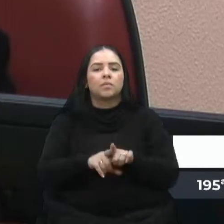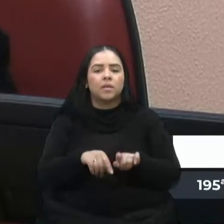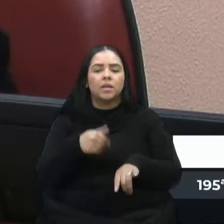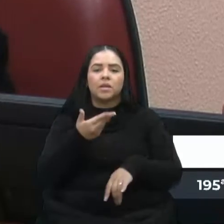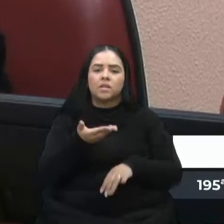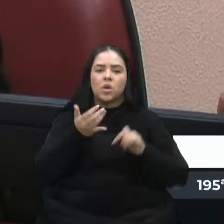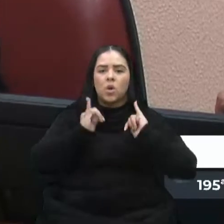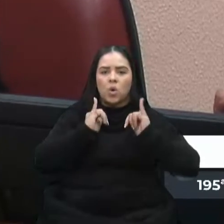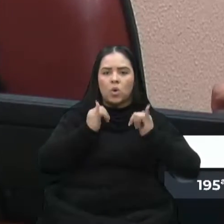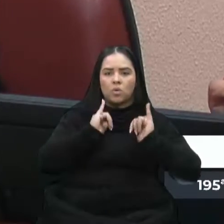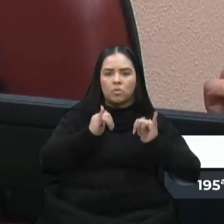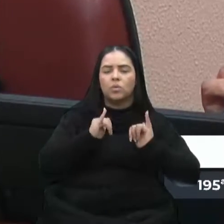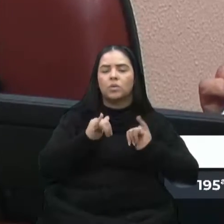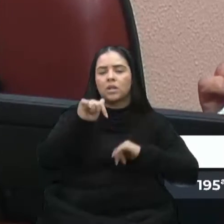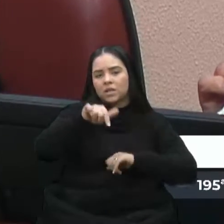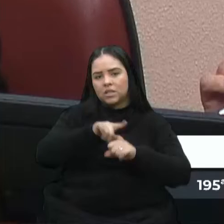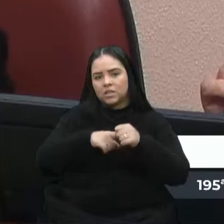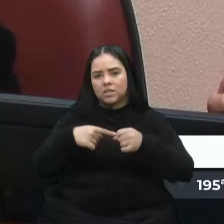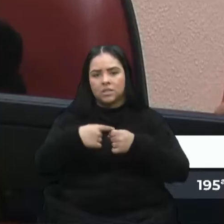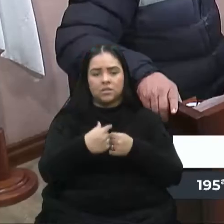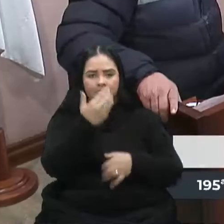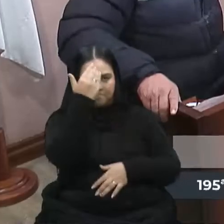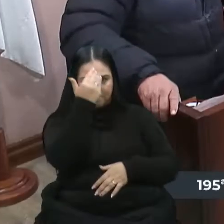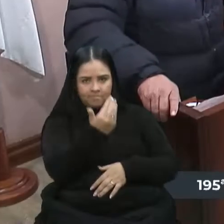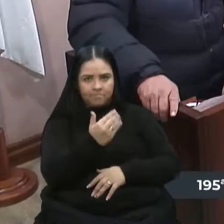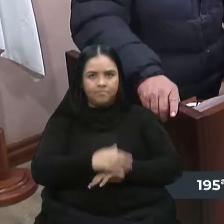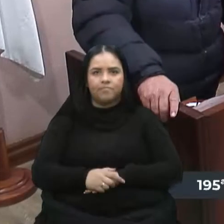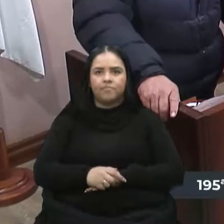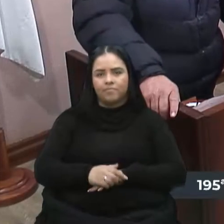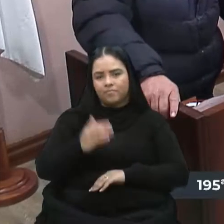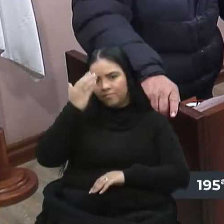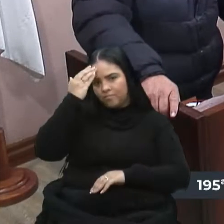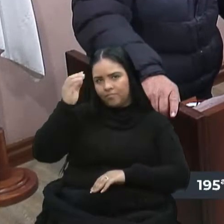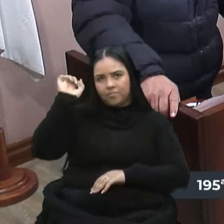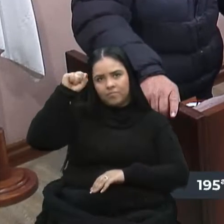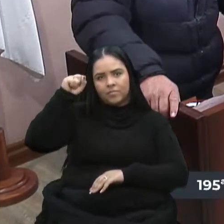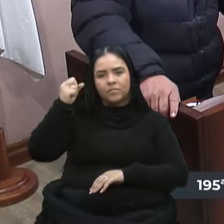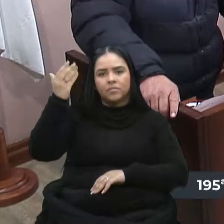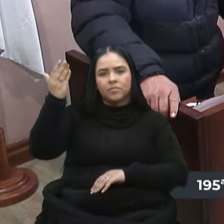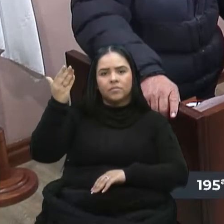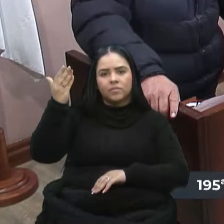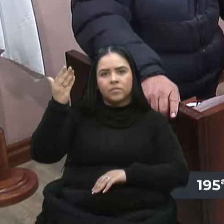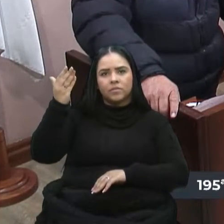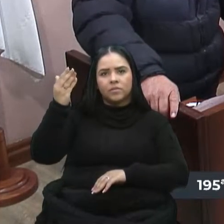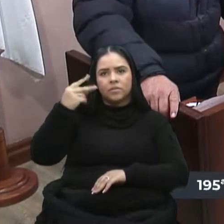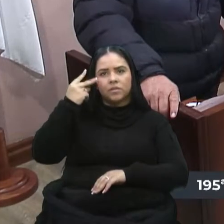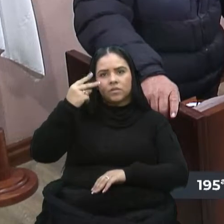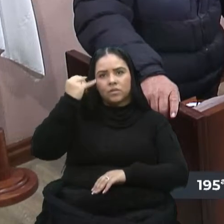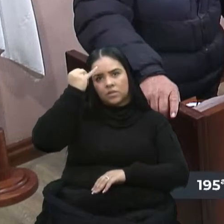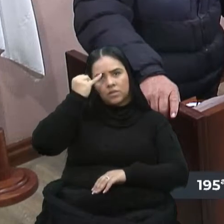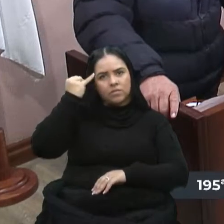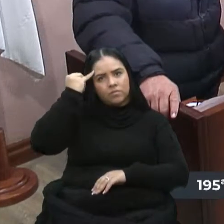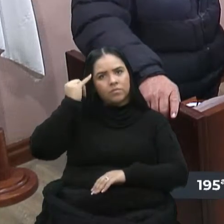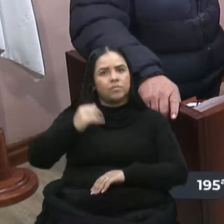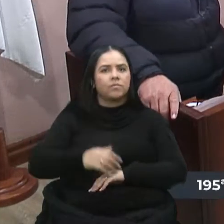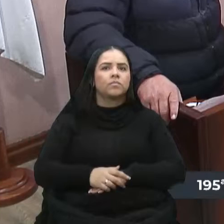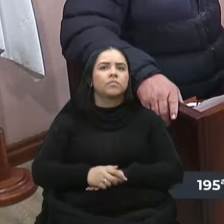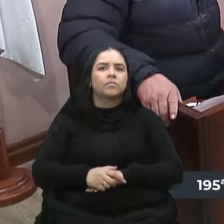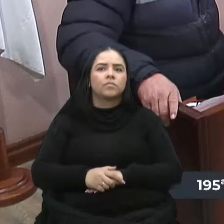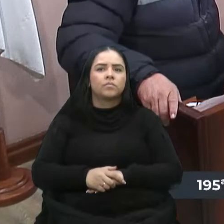transporte coletivo de nossa cidade. Obrigado. Obrigado, vereador Xuxa. Sua parte, vereador D'Ambrosio.